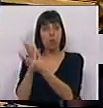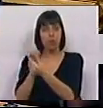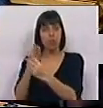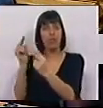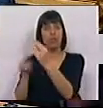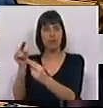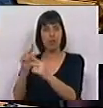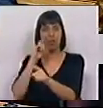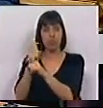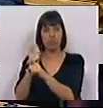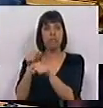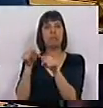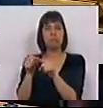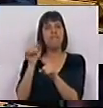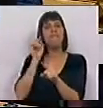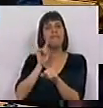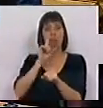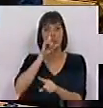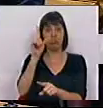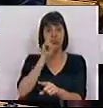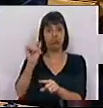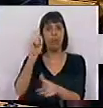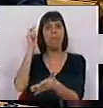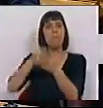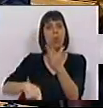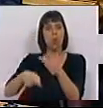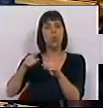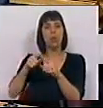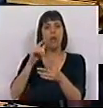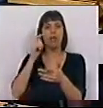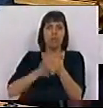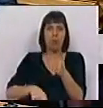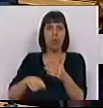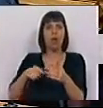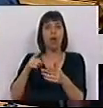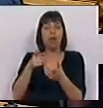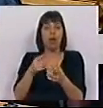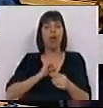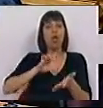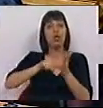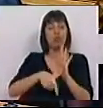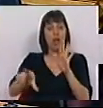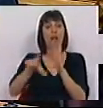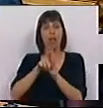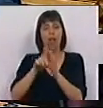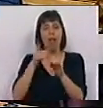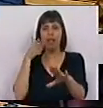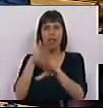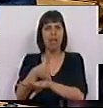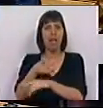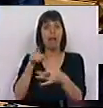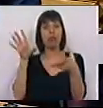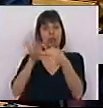execução fiscal são precisamente os valores exorbitantes das multas e das coimas. E, portanto, o nosso projeto de lei ataca